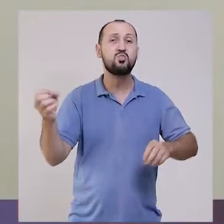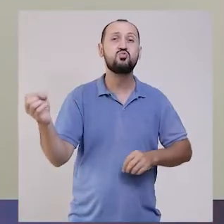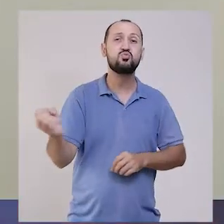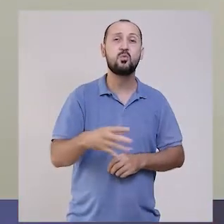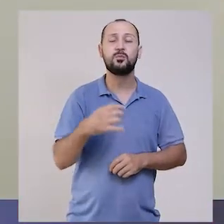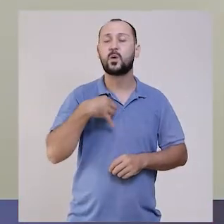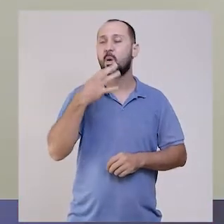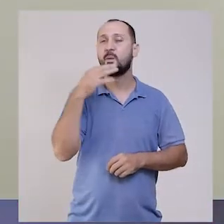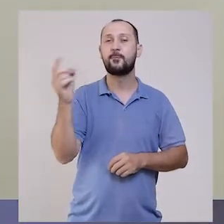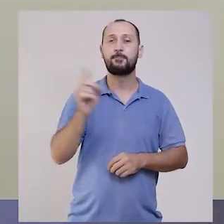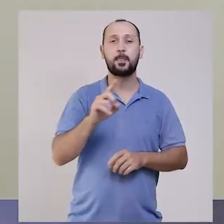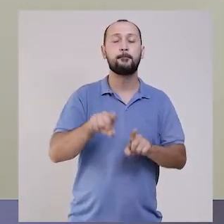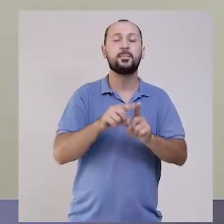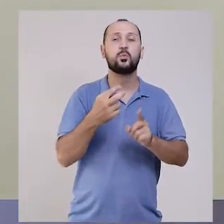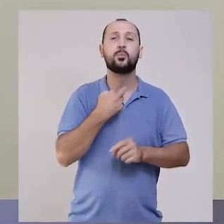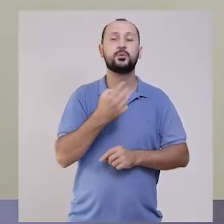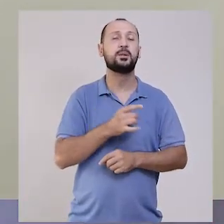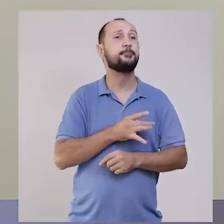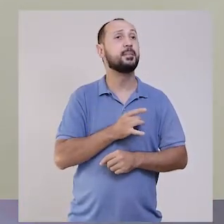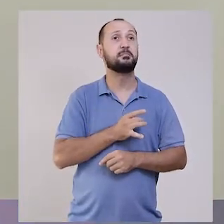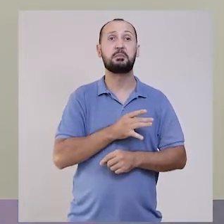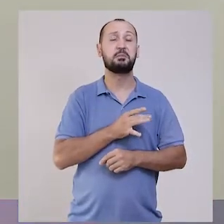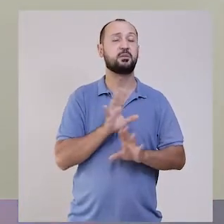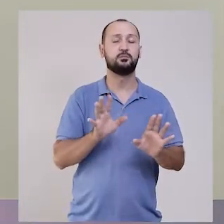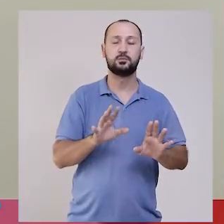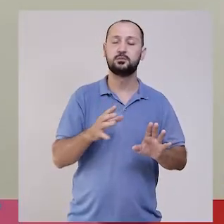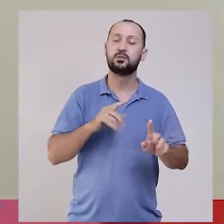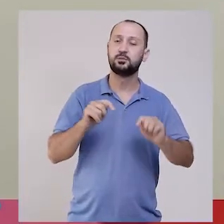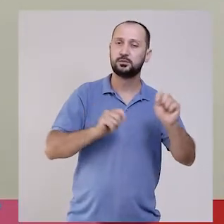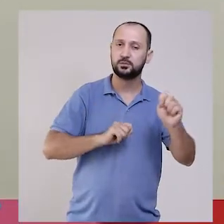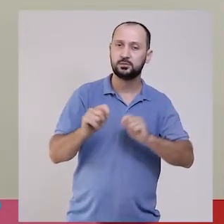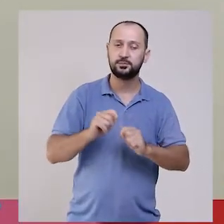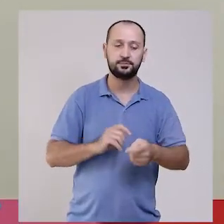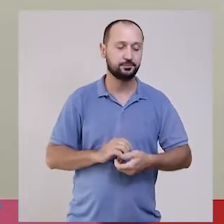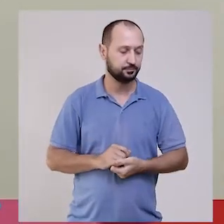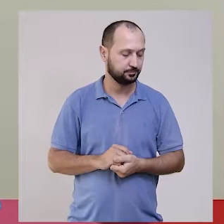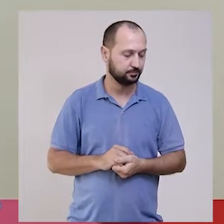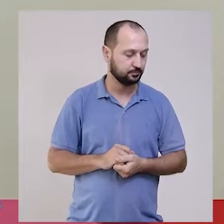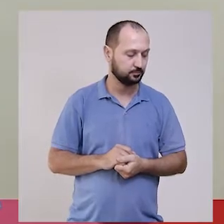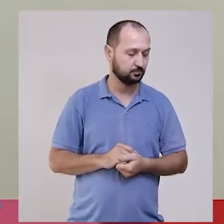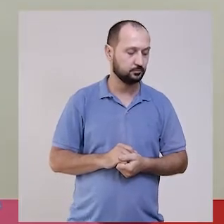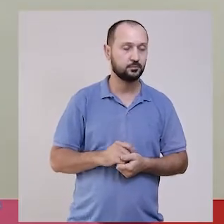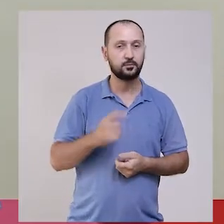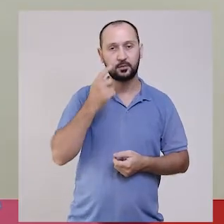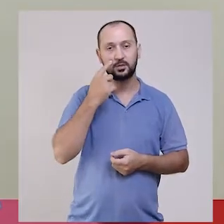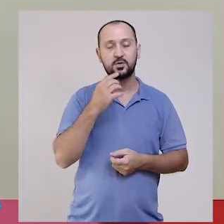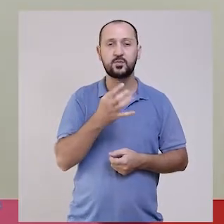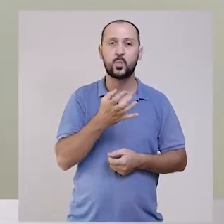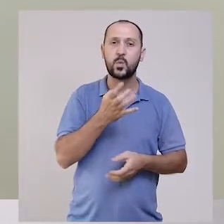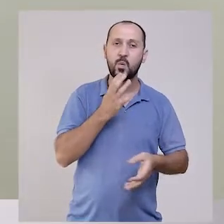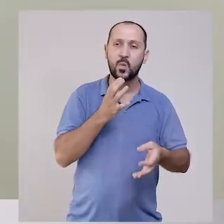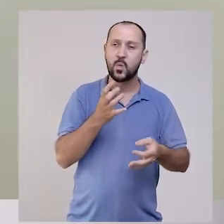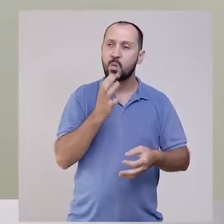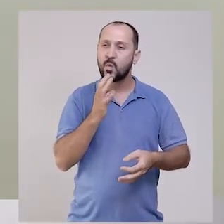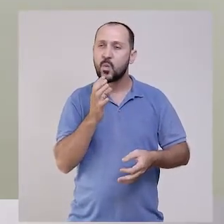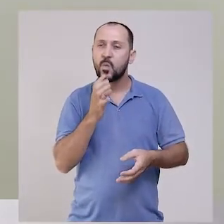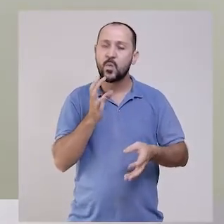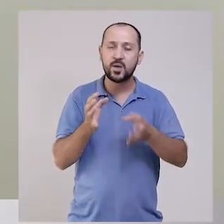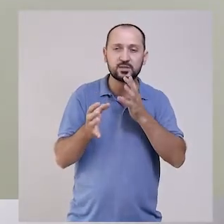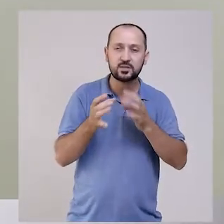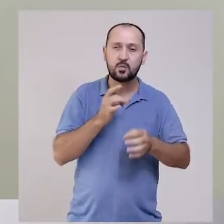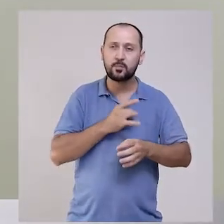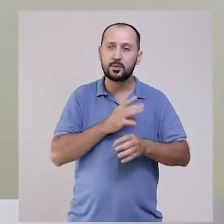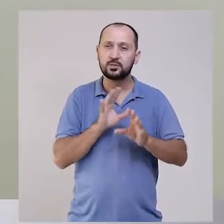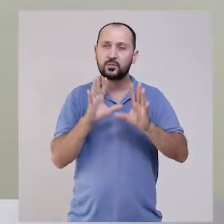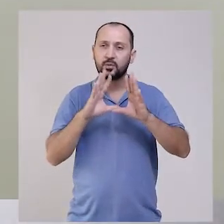medo do desconhecido. Isso é próprio do ser humano. A maneira que nós vamos conhecendo, nós vamos perdendo medo. Mas nós não